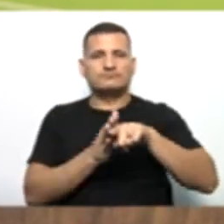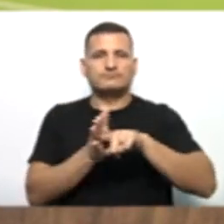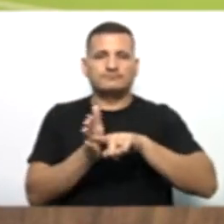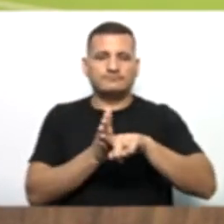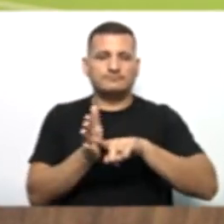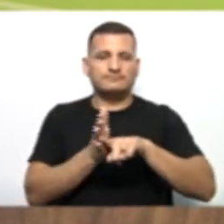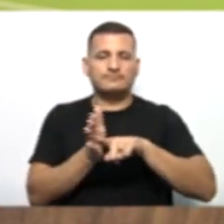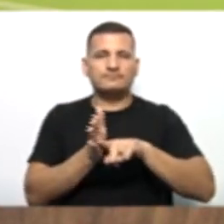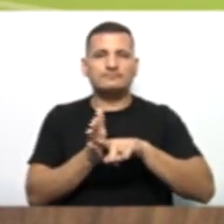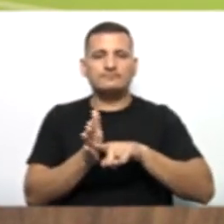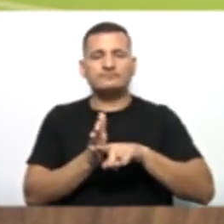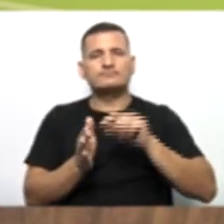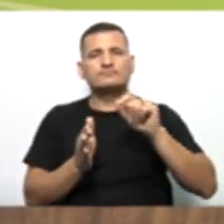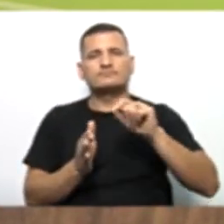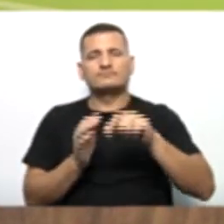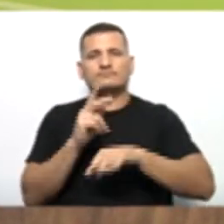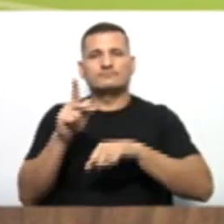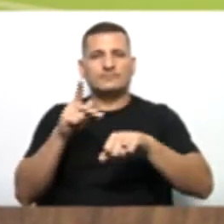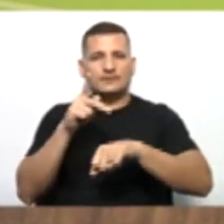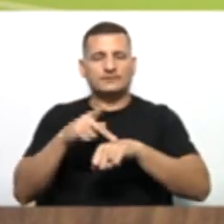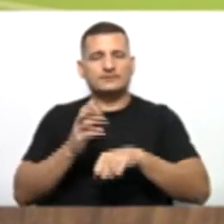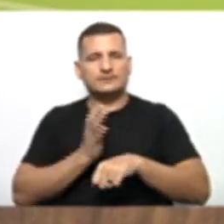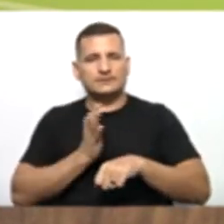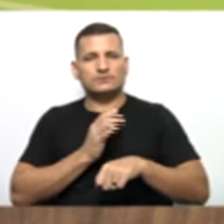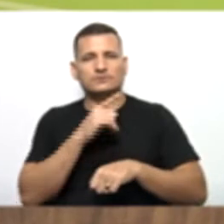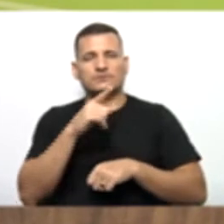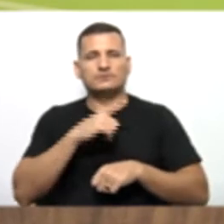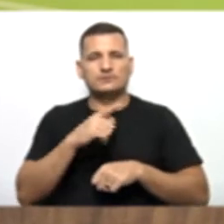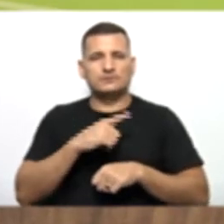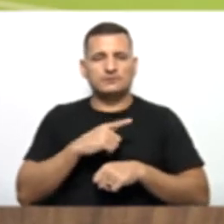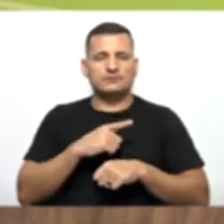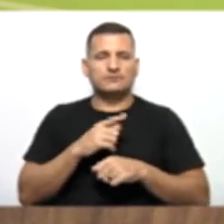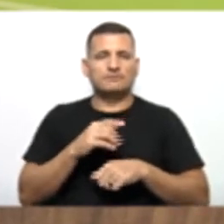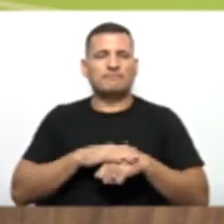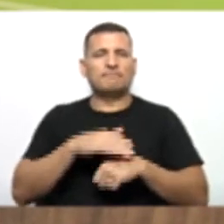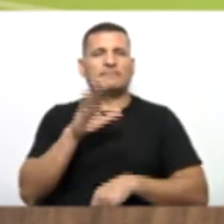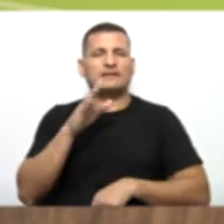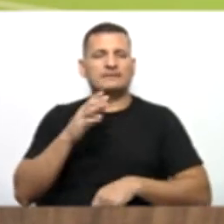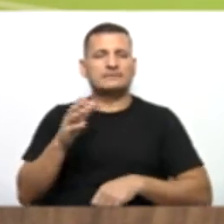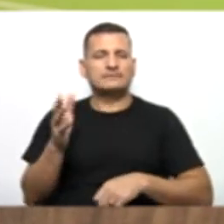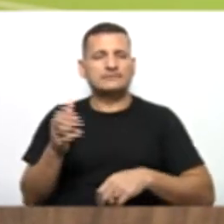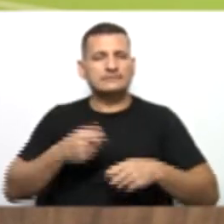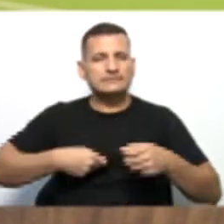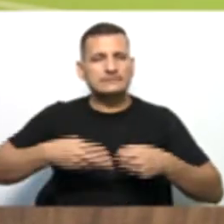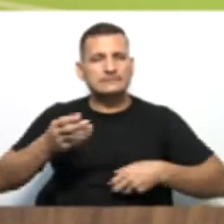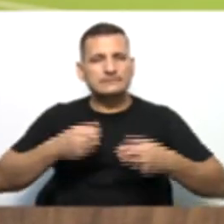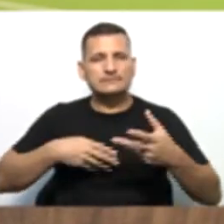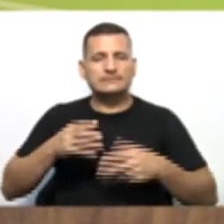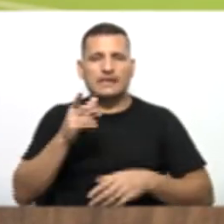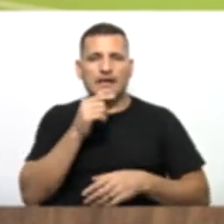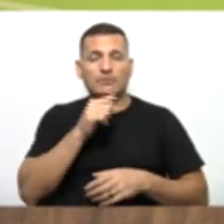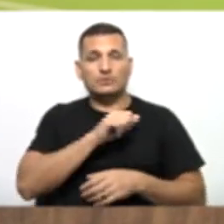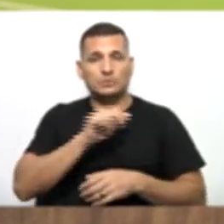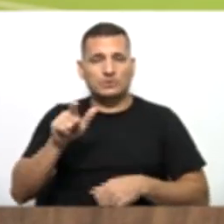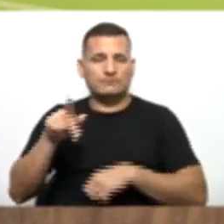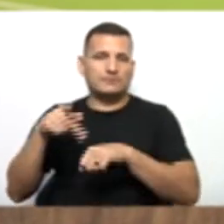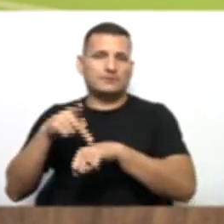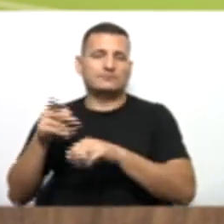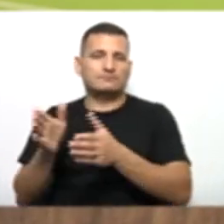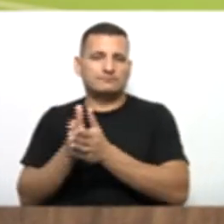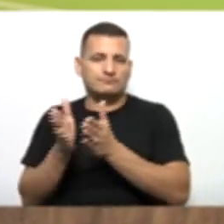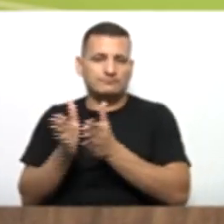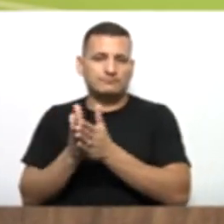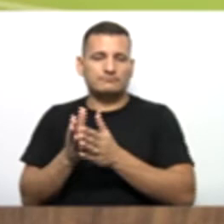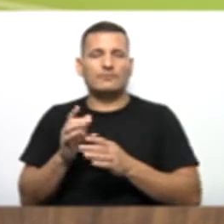que falava que os países ricos consomem muito mais água do que os habitantes dos países pobres. Não